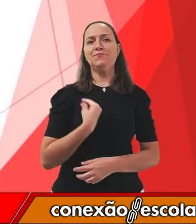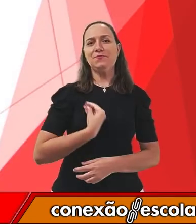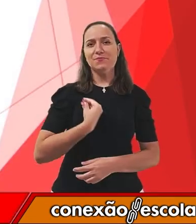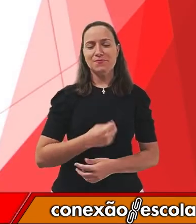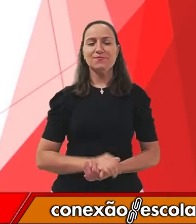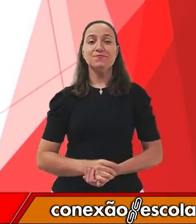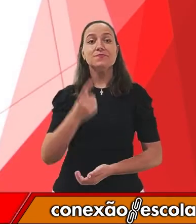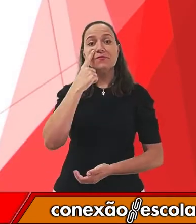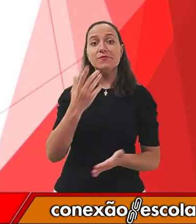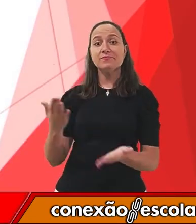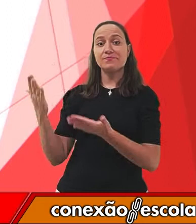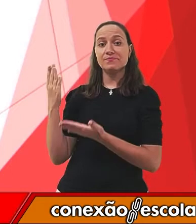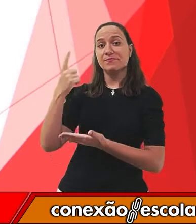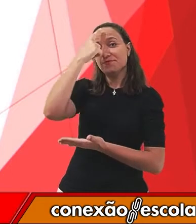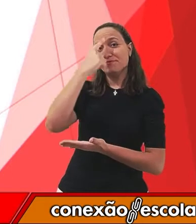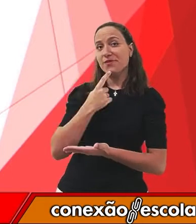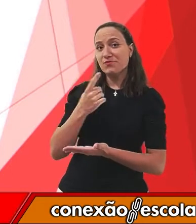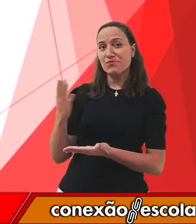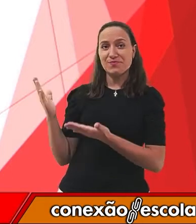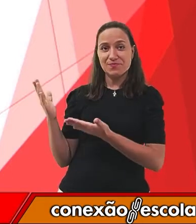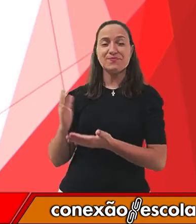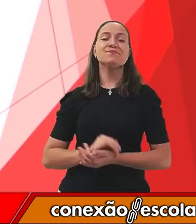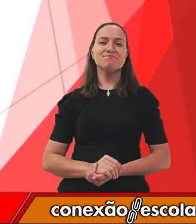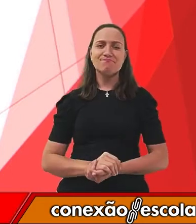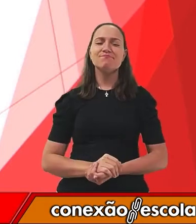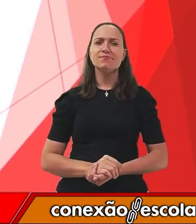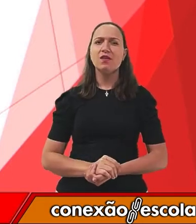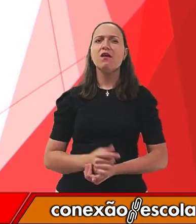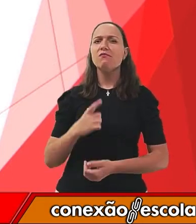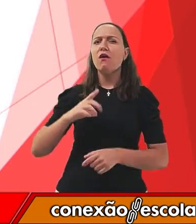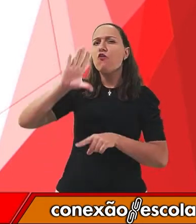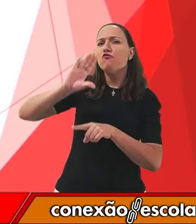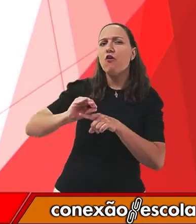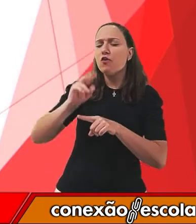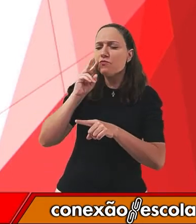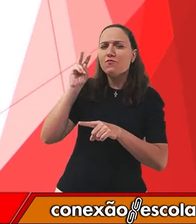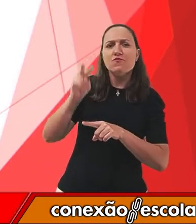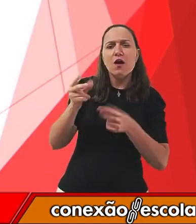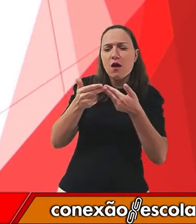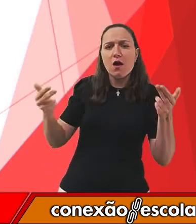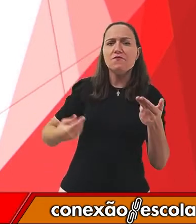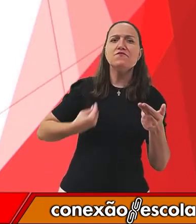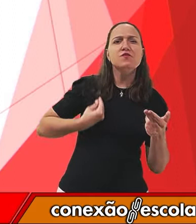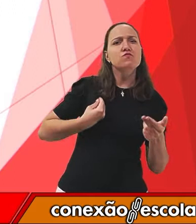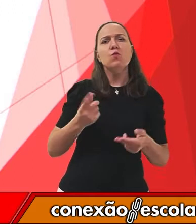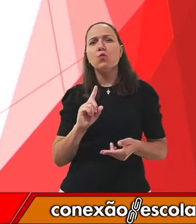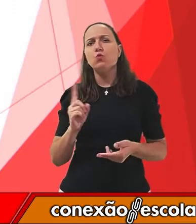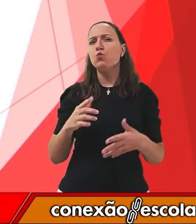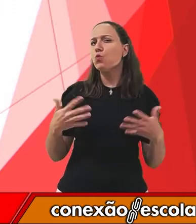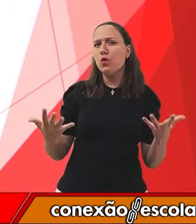Nessa imagem aí que aparece para vocês, os seres dessa foto são vivos ou não vivos?